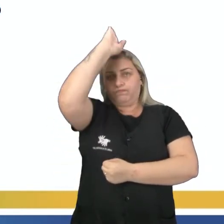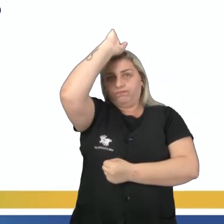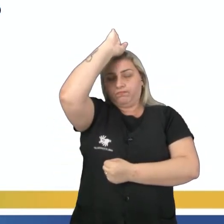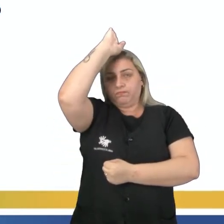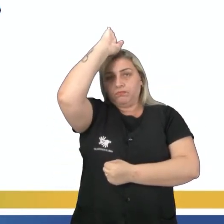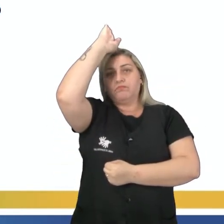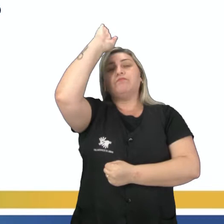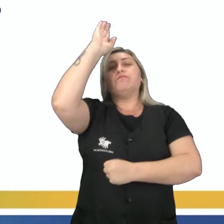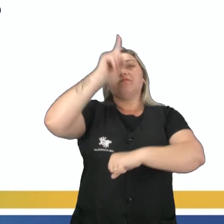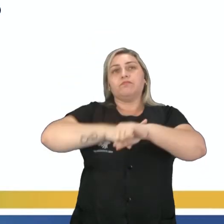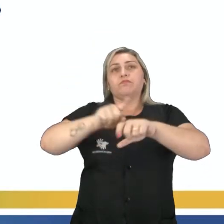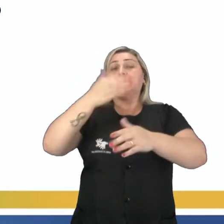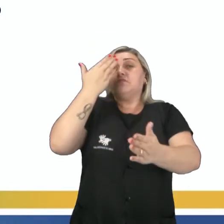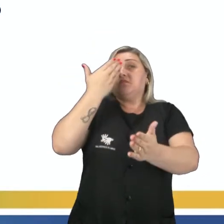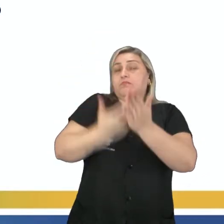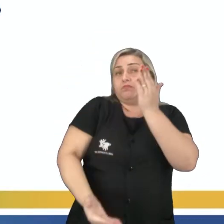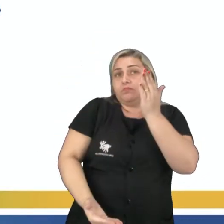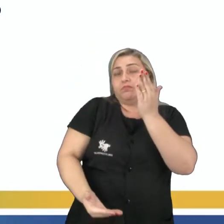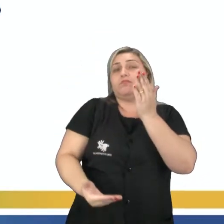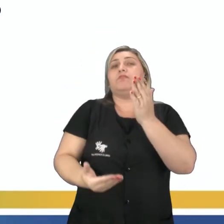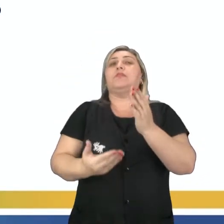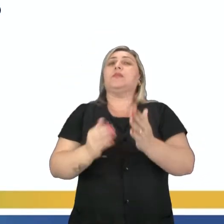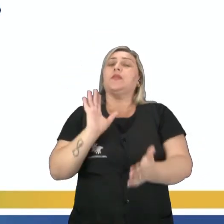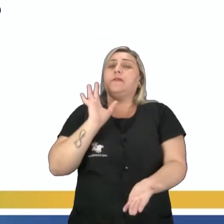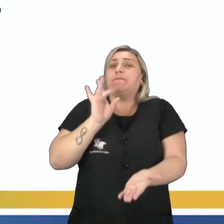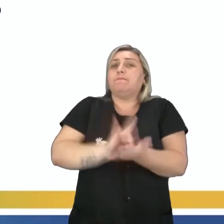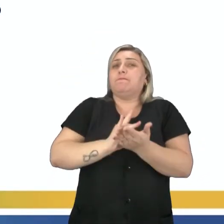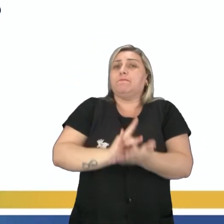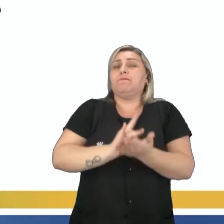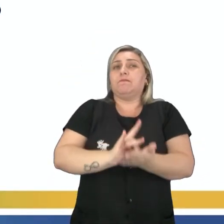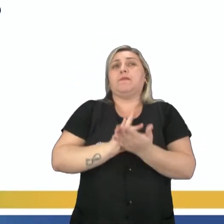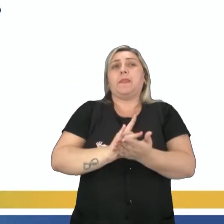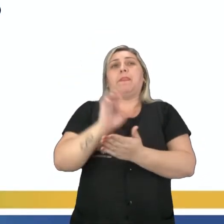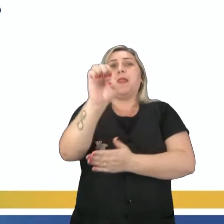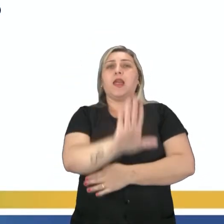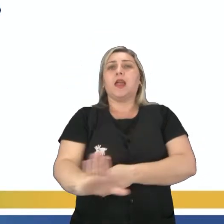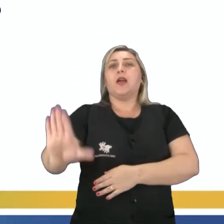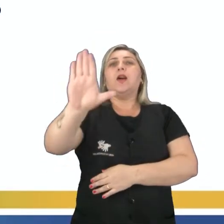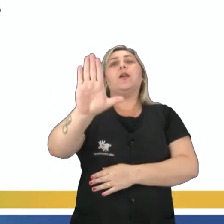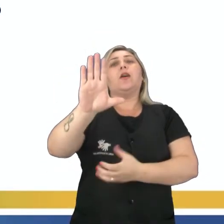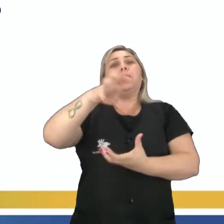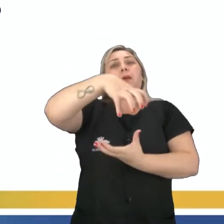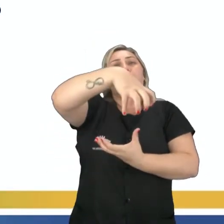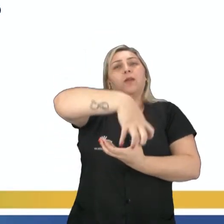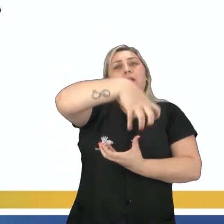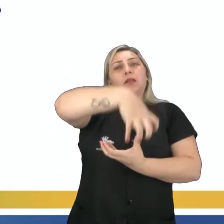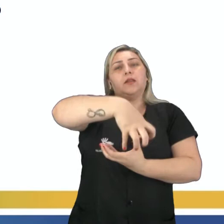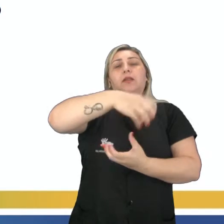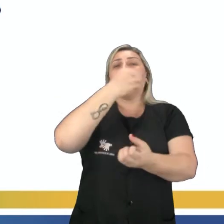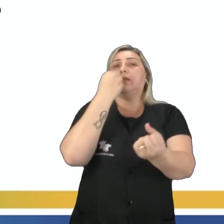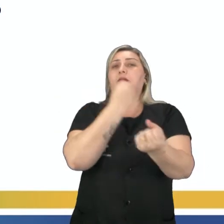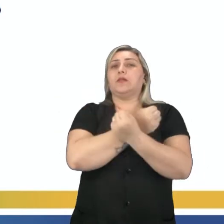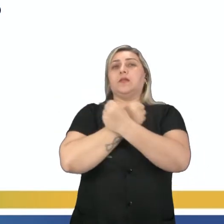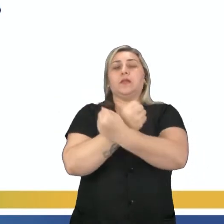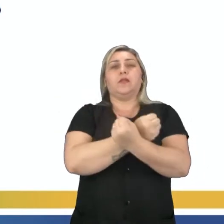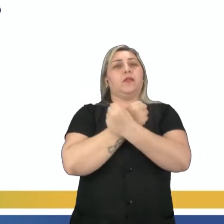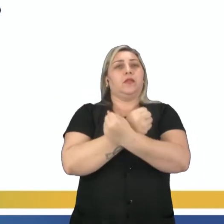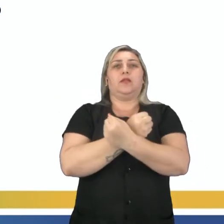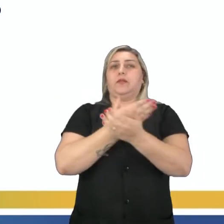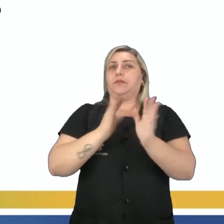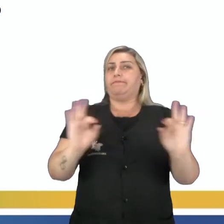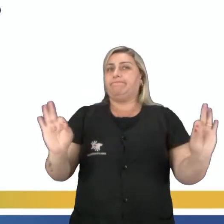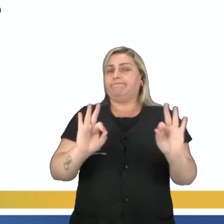quando esse regime de trabalho perdeu sua legitimidade na Europa Ocidental. Então, a escravidão já não era mais